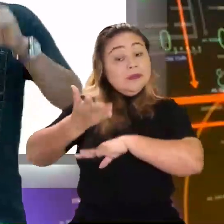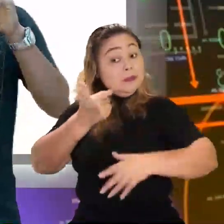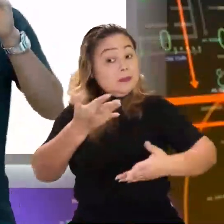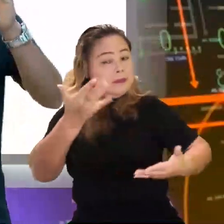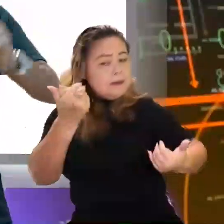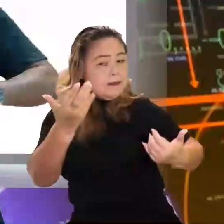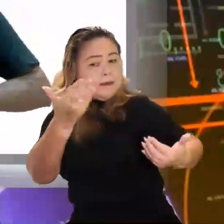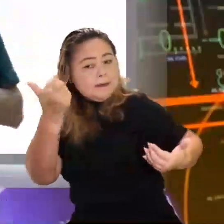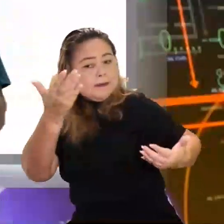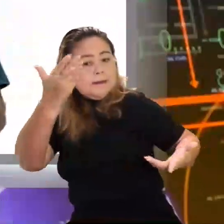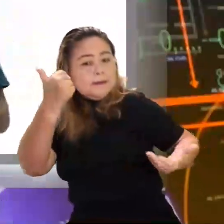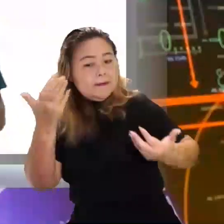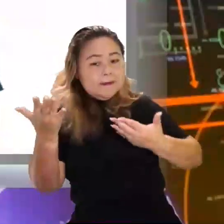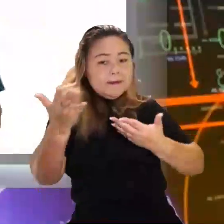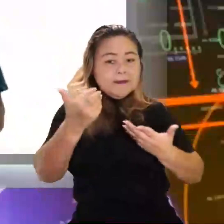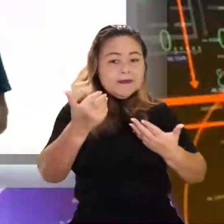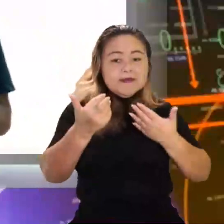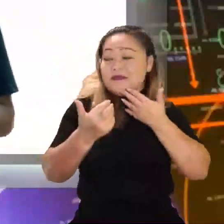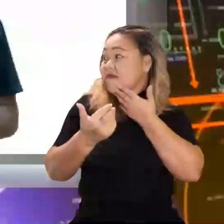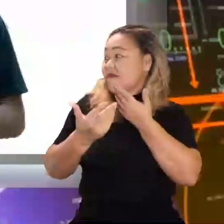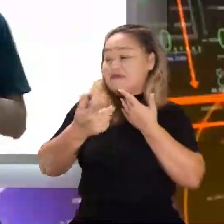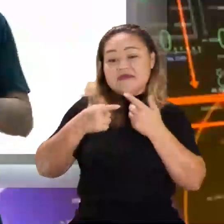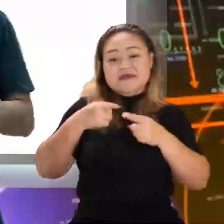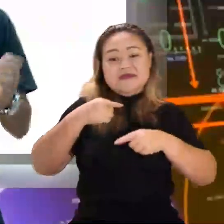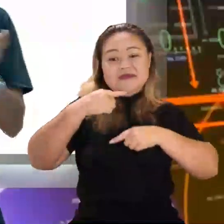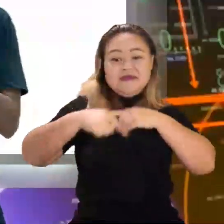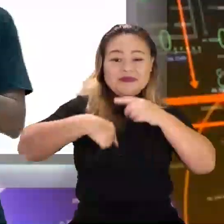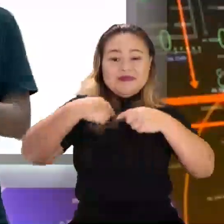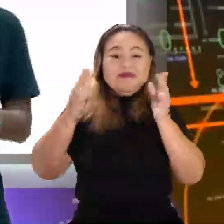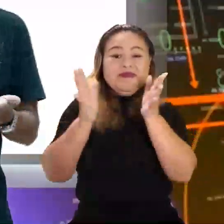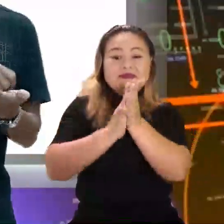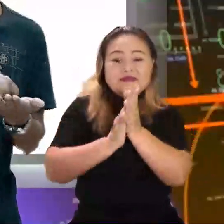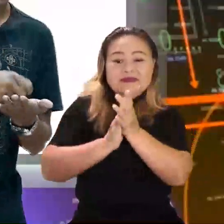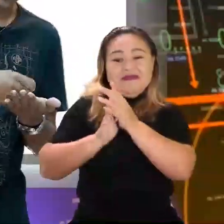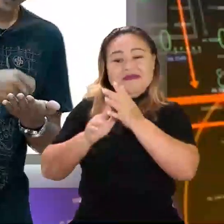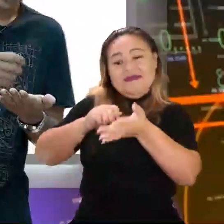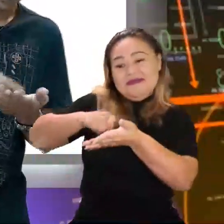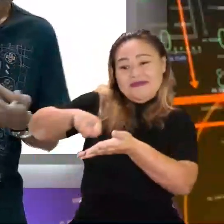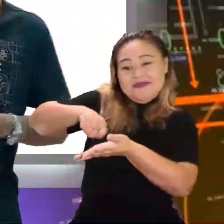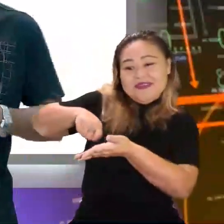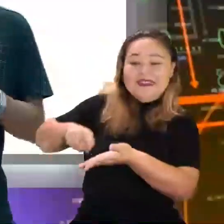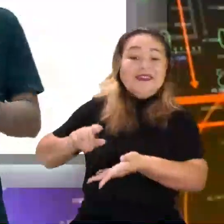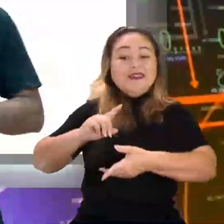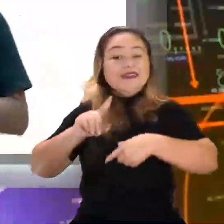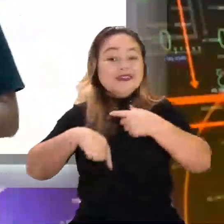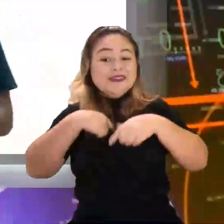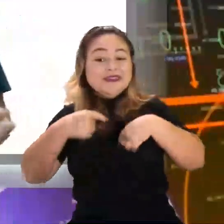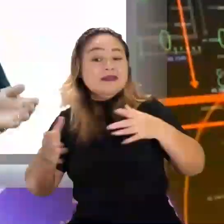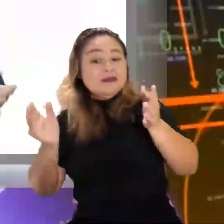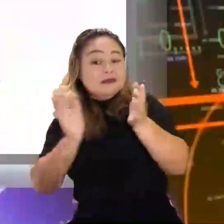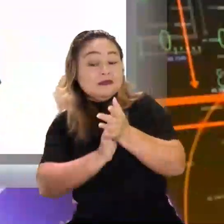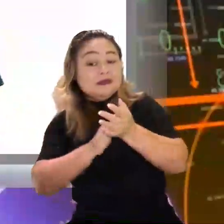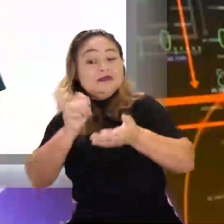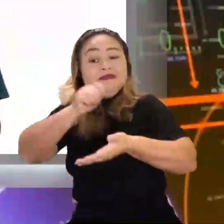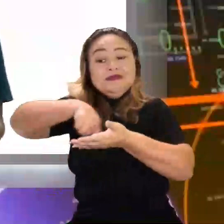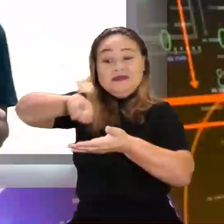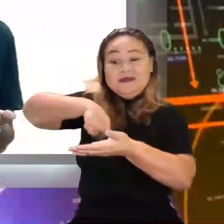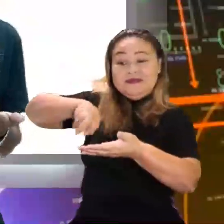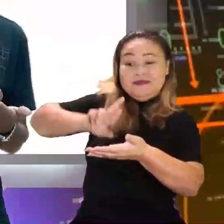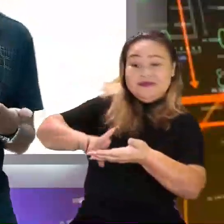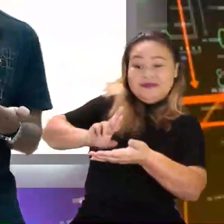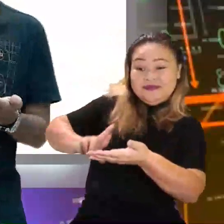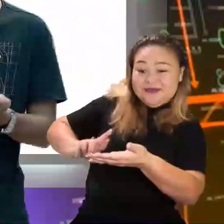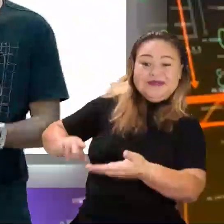Bora? Como é que é? Desenrola, bate e resolve tudinho. Desenrola, bate